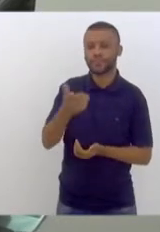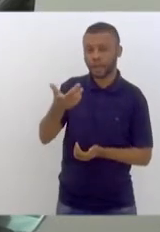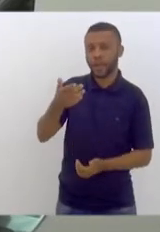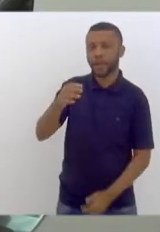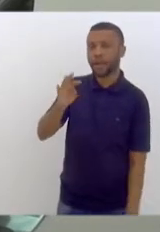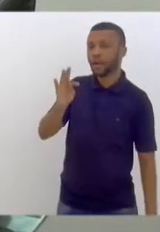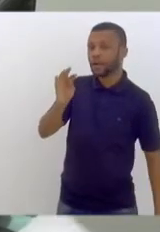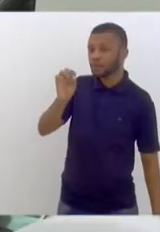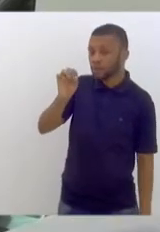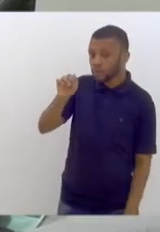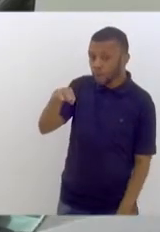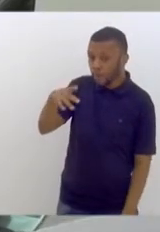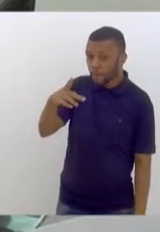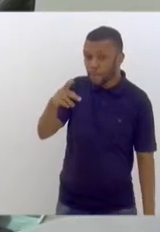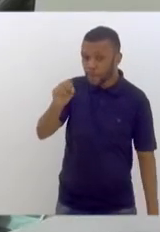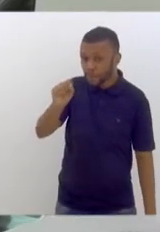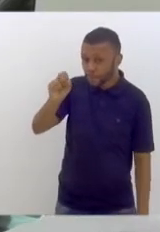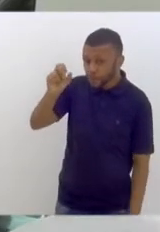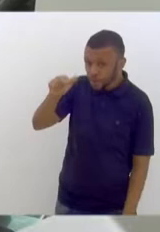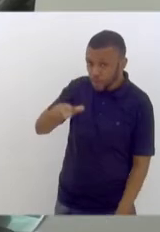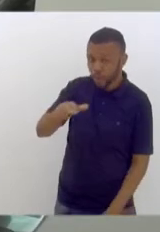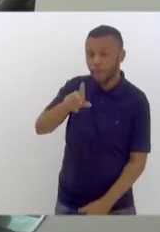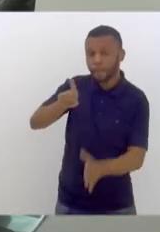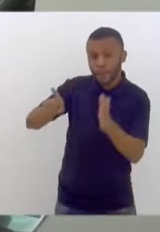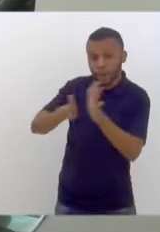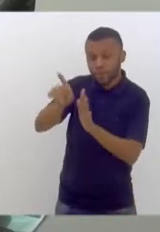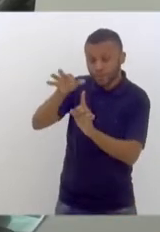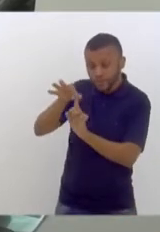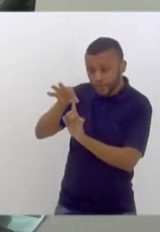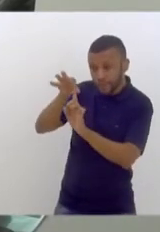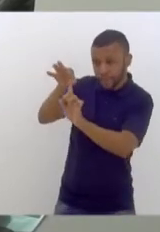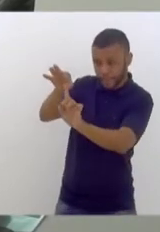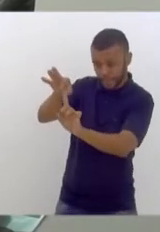mais para o Thompson e menos para a doutora Ana Valentina, né,